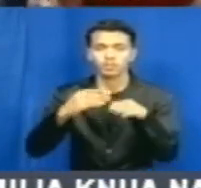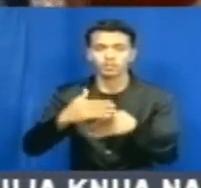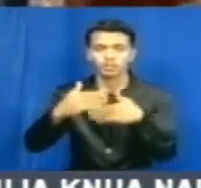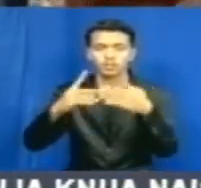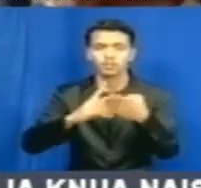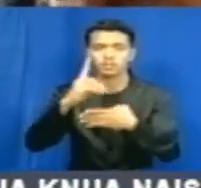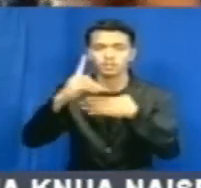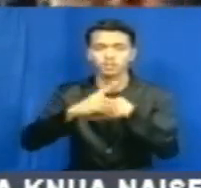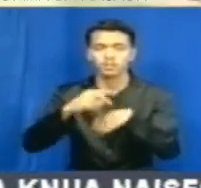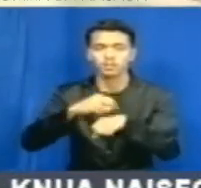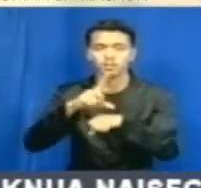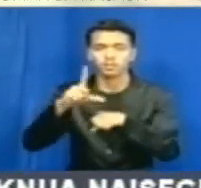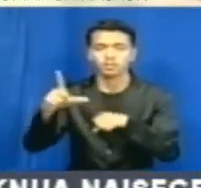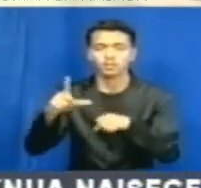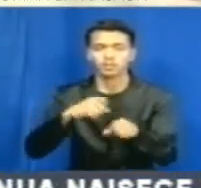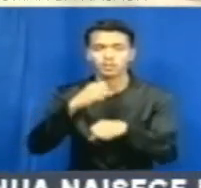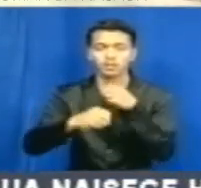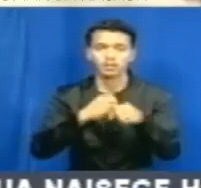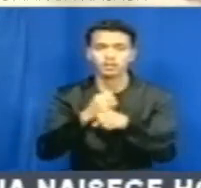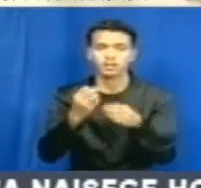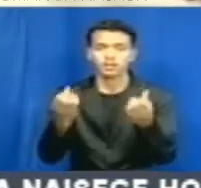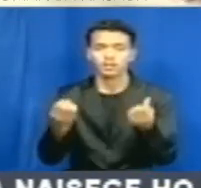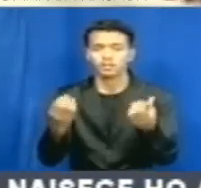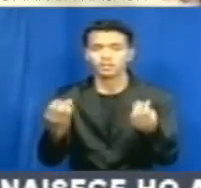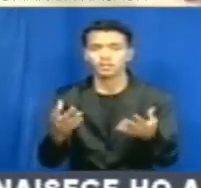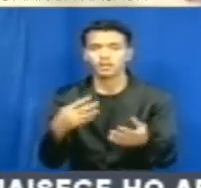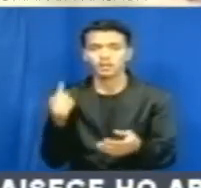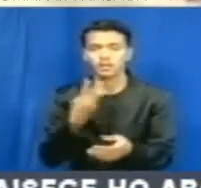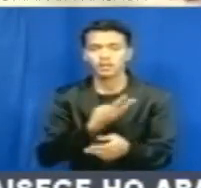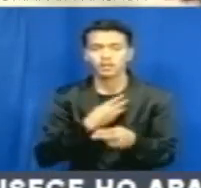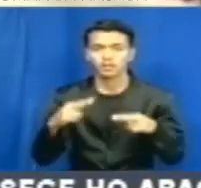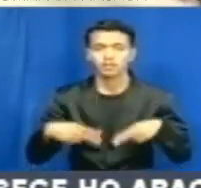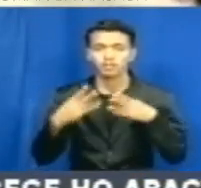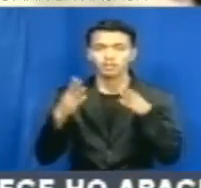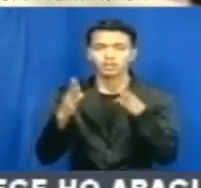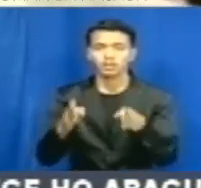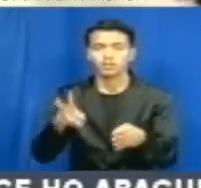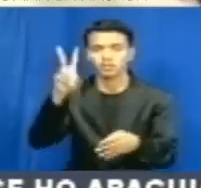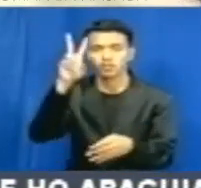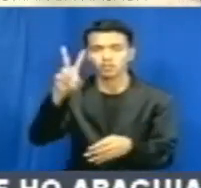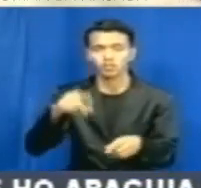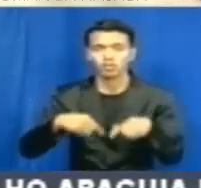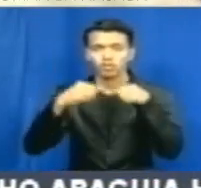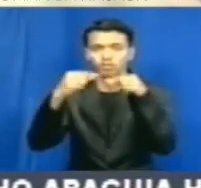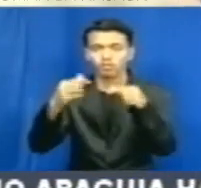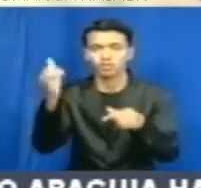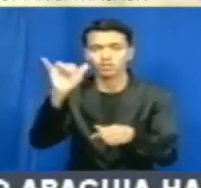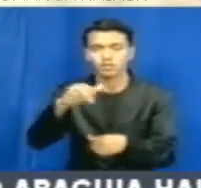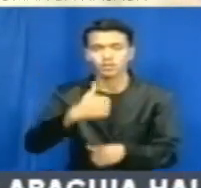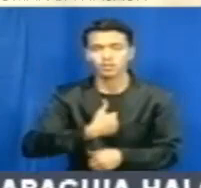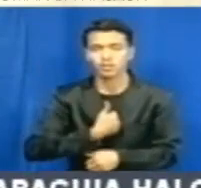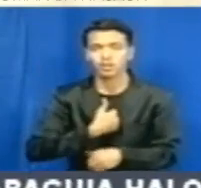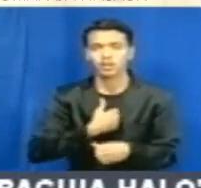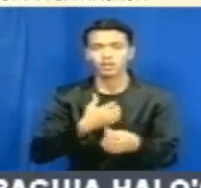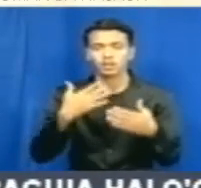desenvolvimento nacional durante tinam para que nelaran tenha saudoso na rua dedica serenha